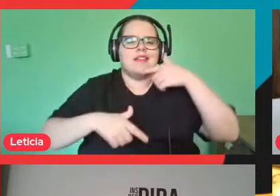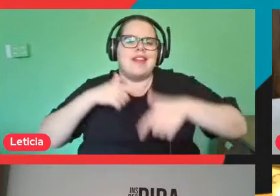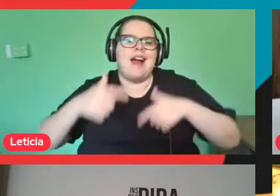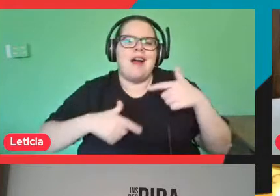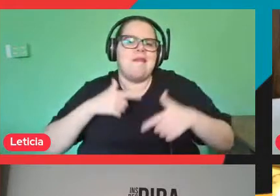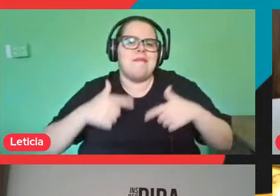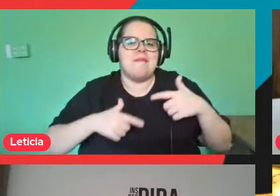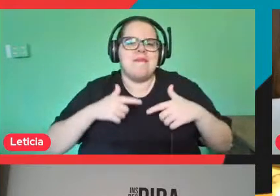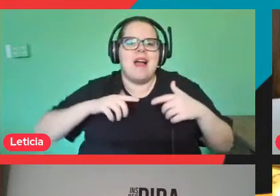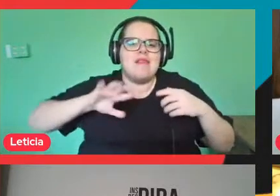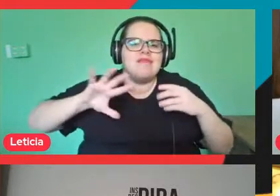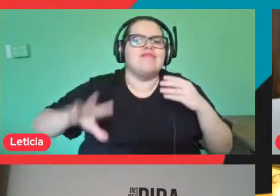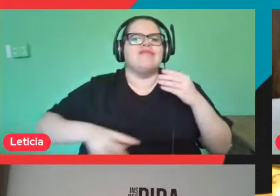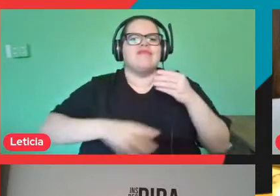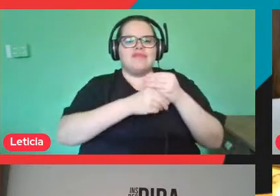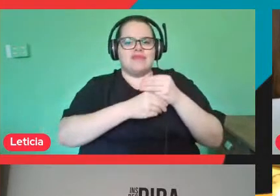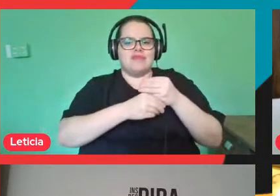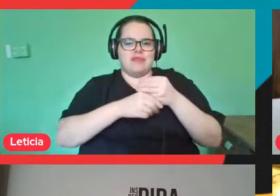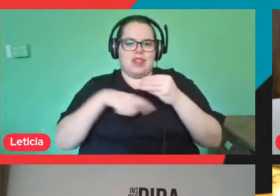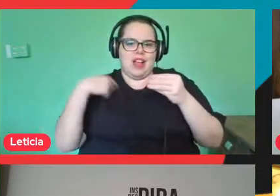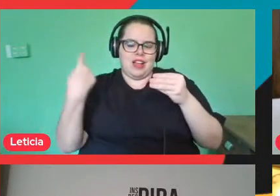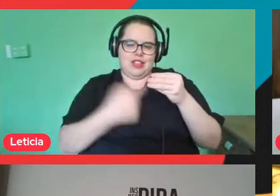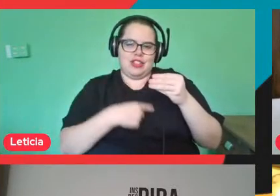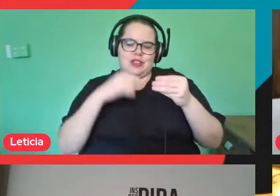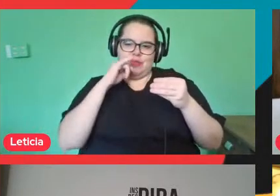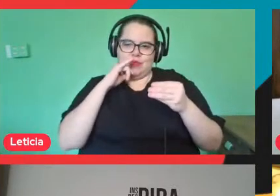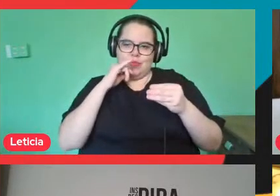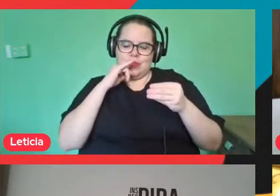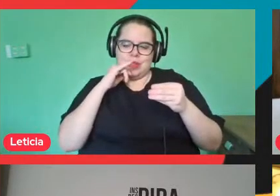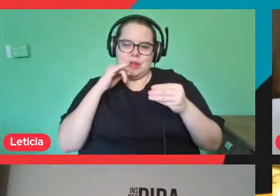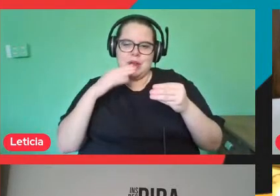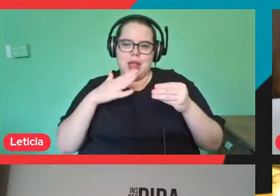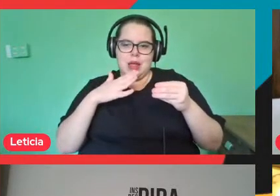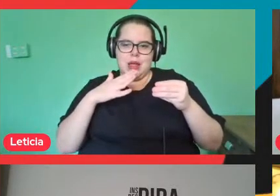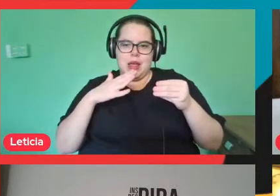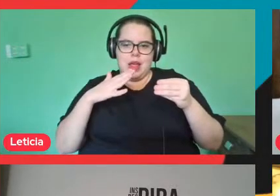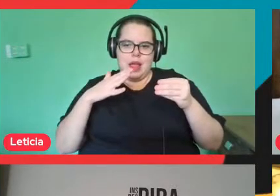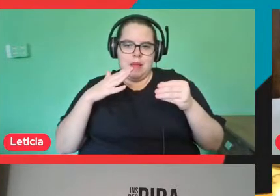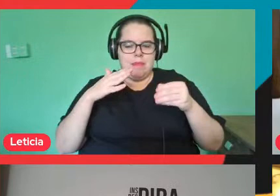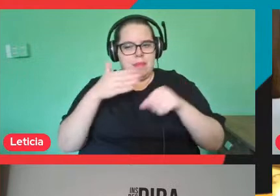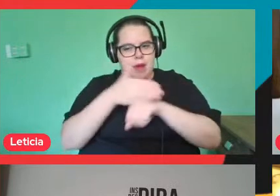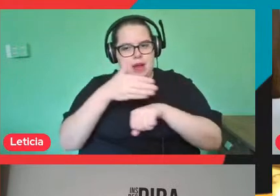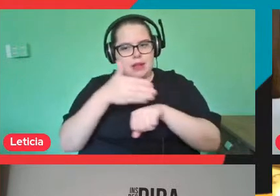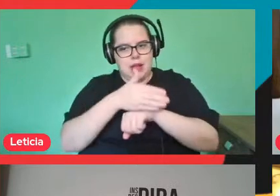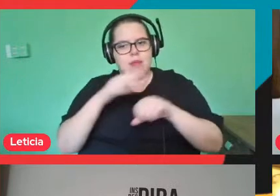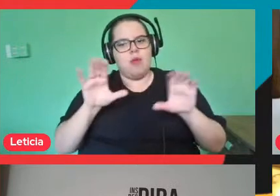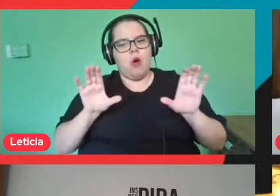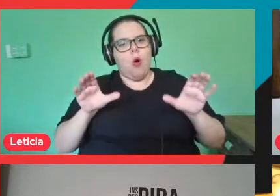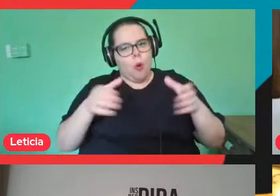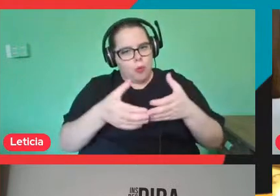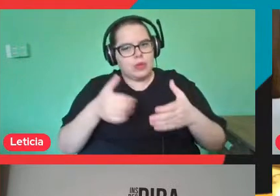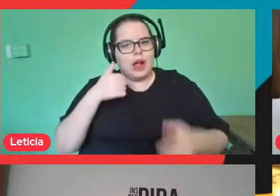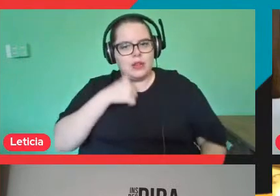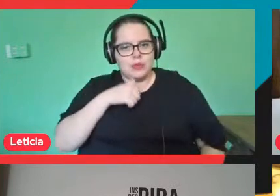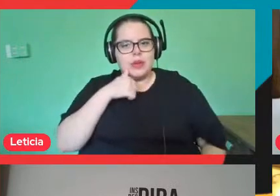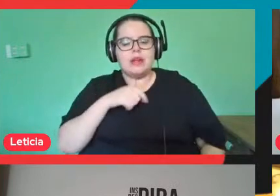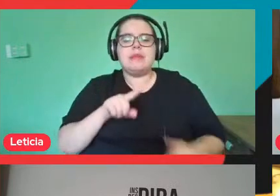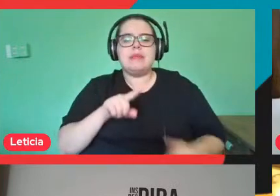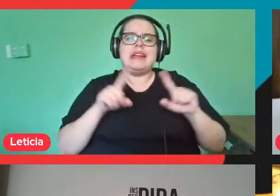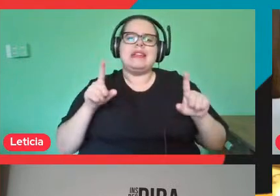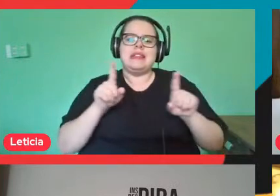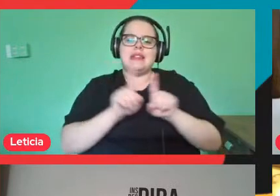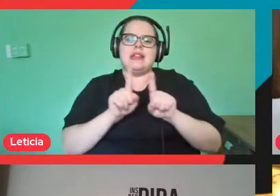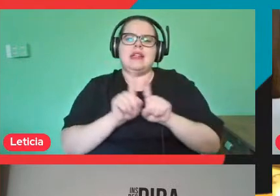muito agregador enquanto membra, né, membro da comunidade, mas também na